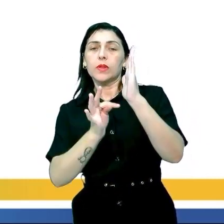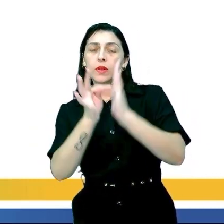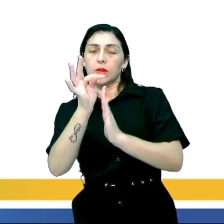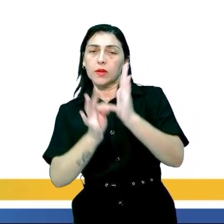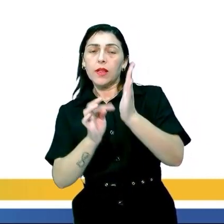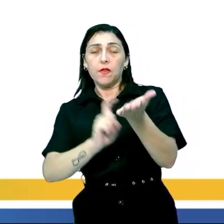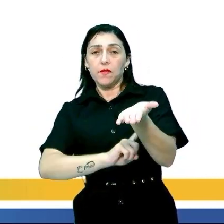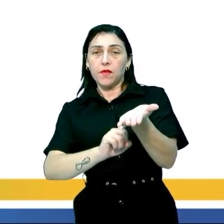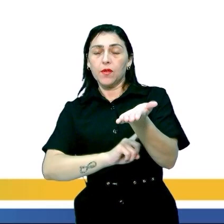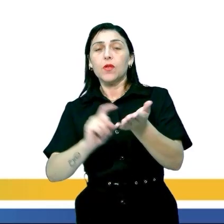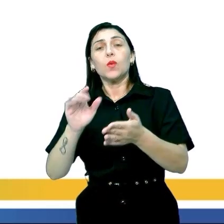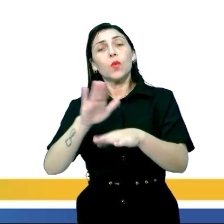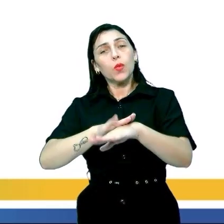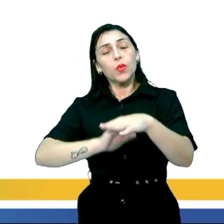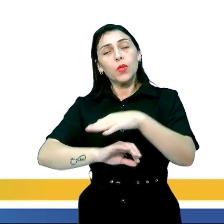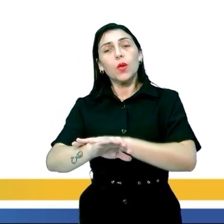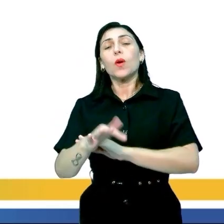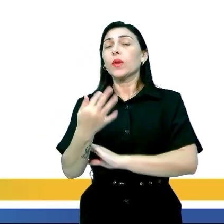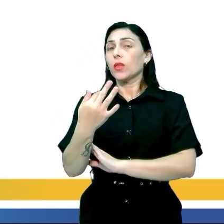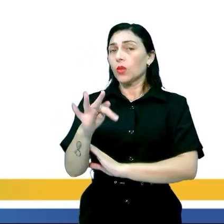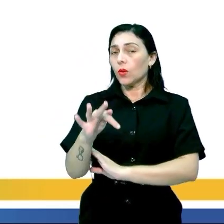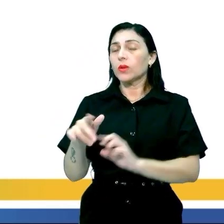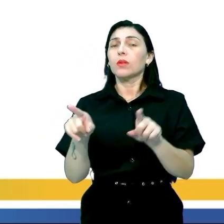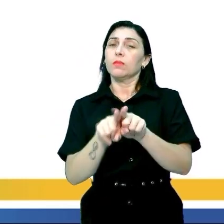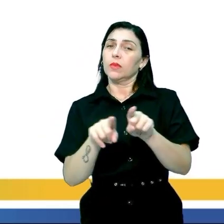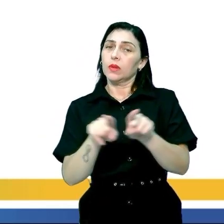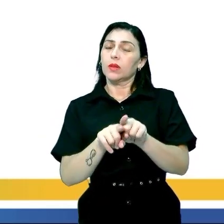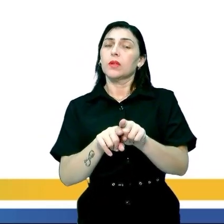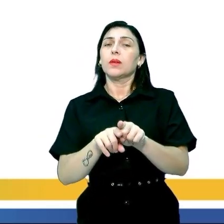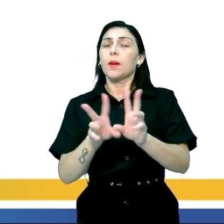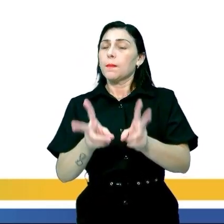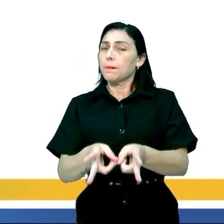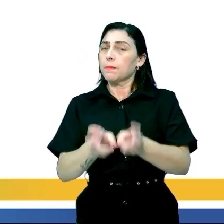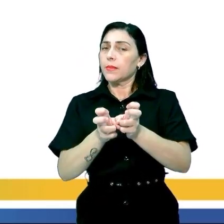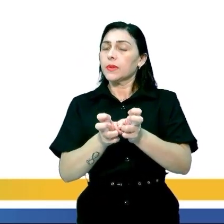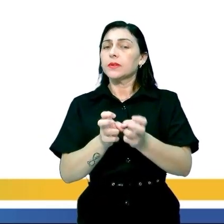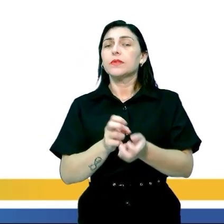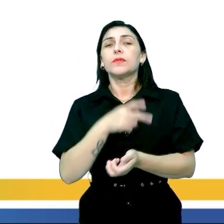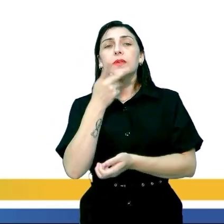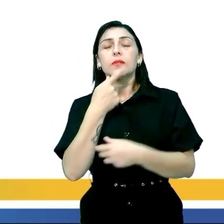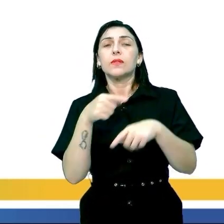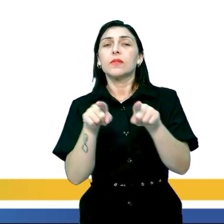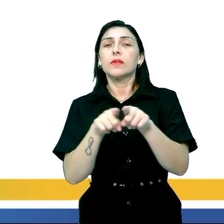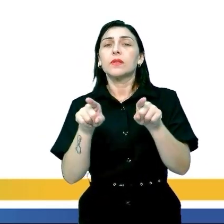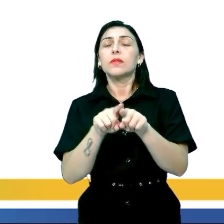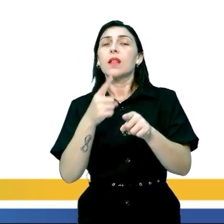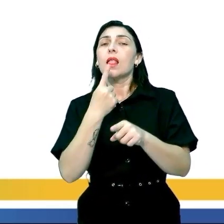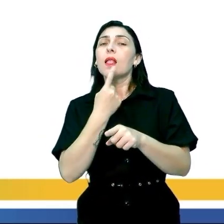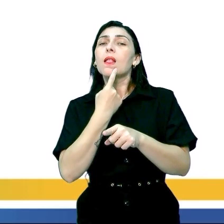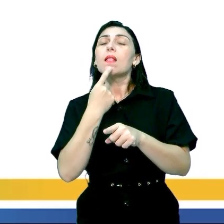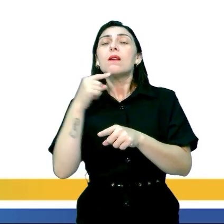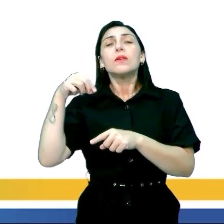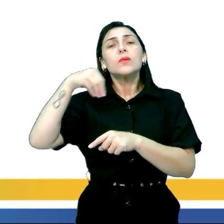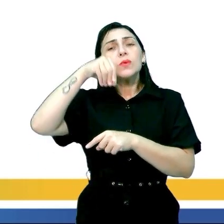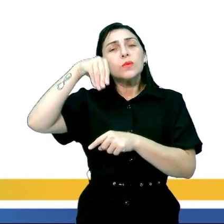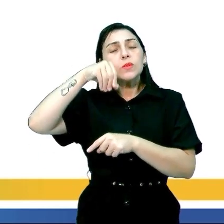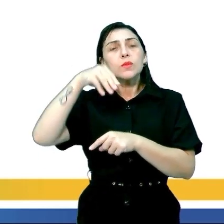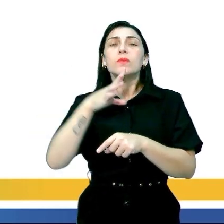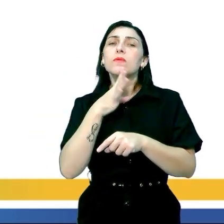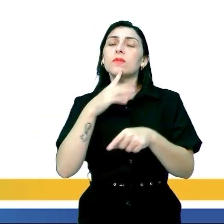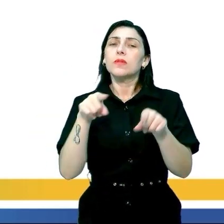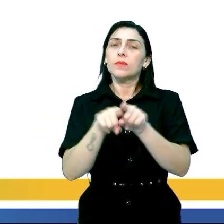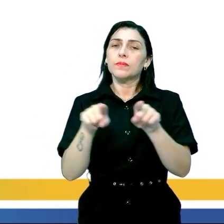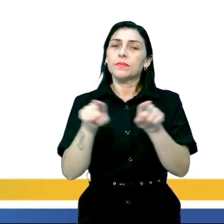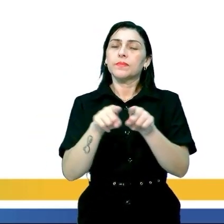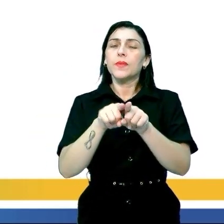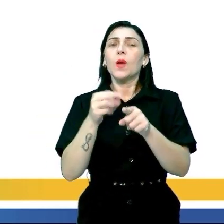temperatura, toque, pressão e dor, tá certo? A gente falou também do paladar, que é conhecido também